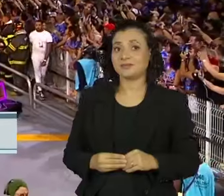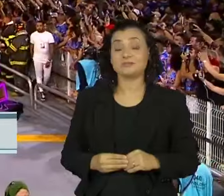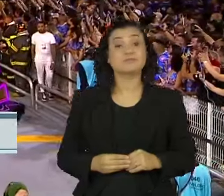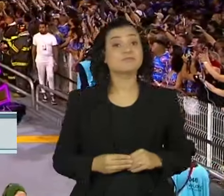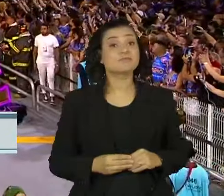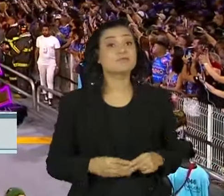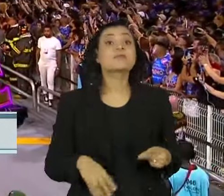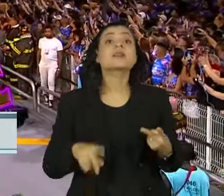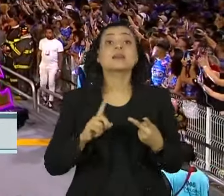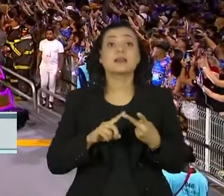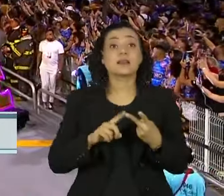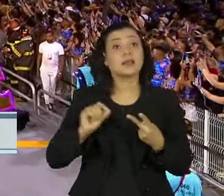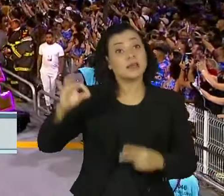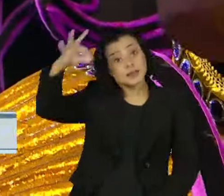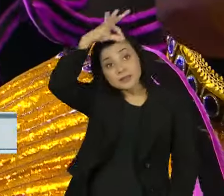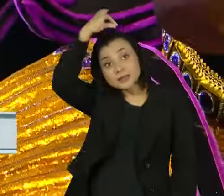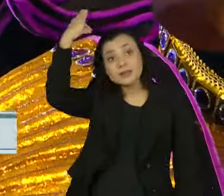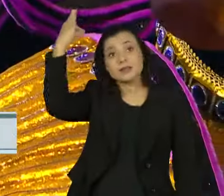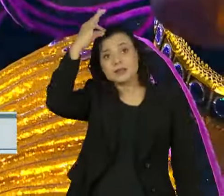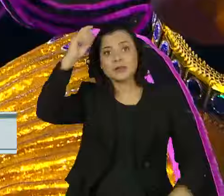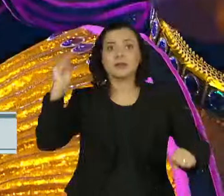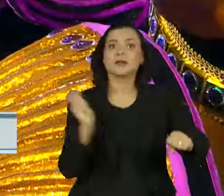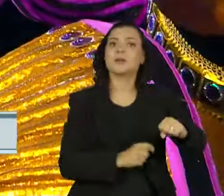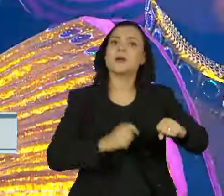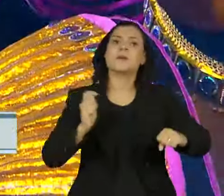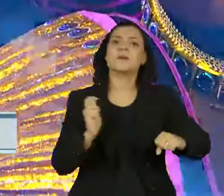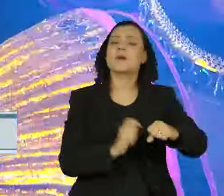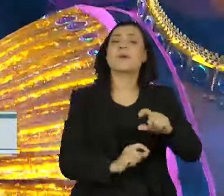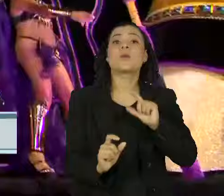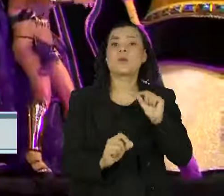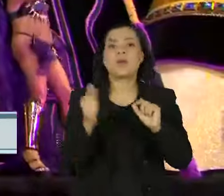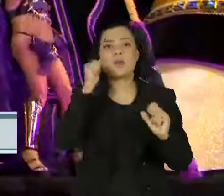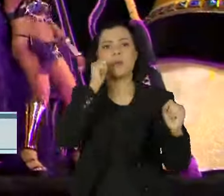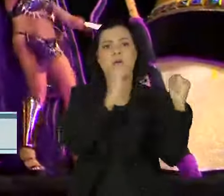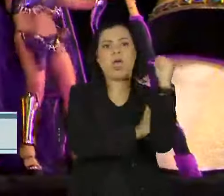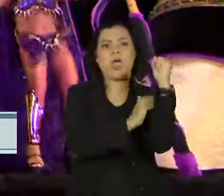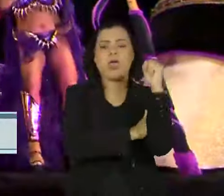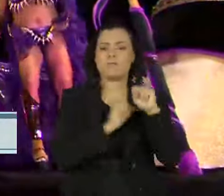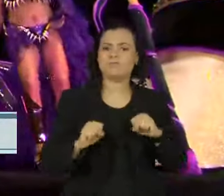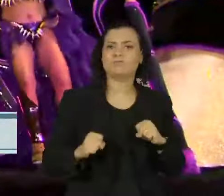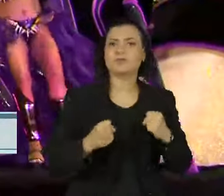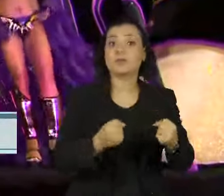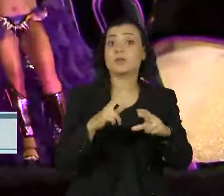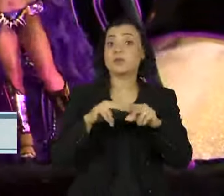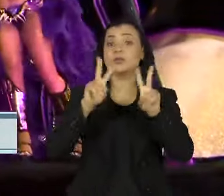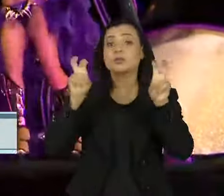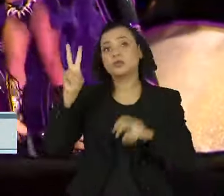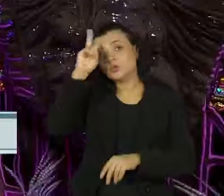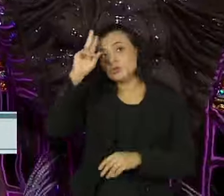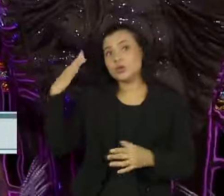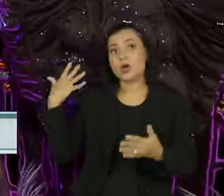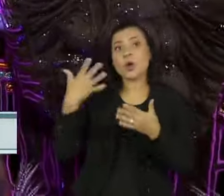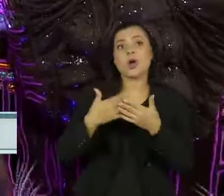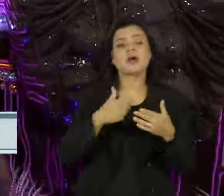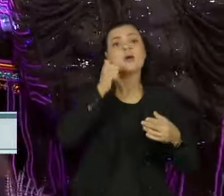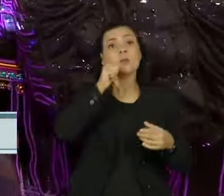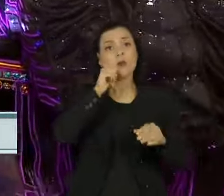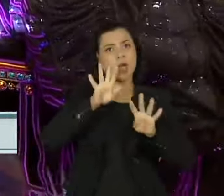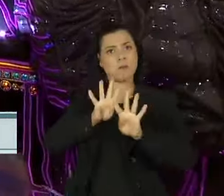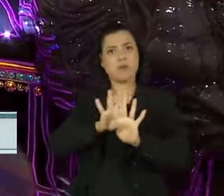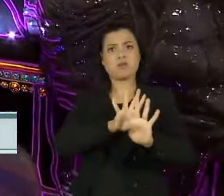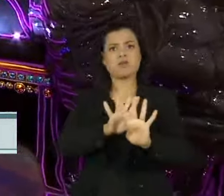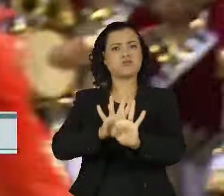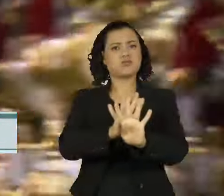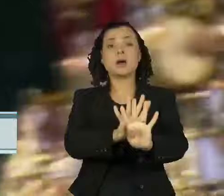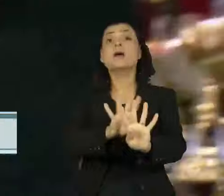A Independente Tricolor invadiu a avenida para exaltar a força da mulher. A escola contou a história do único exército feminino da história,